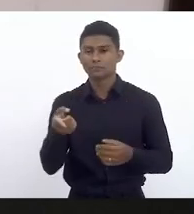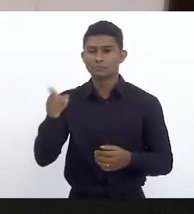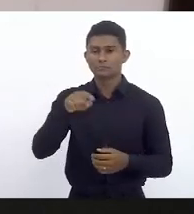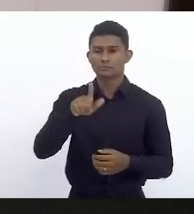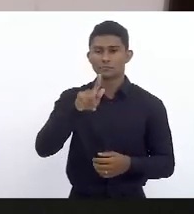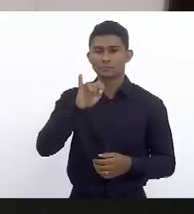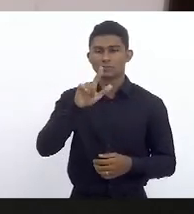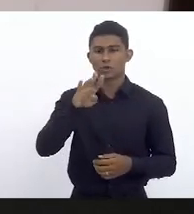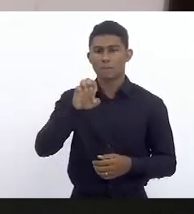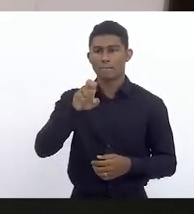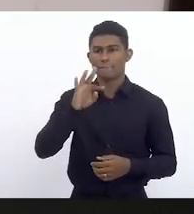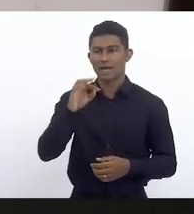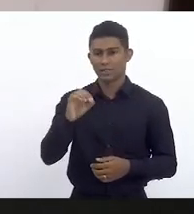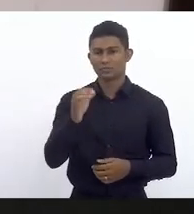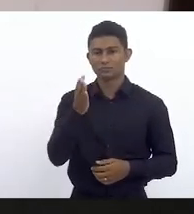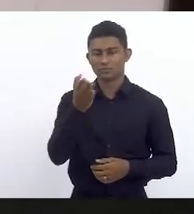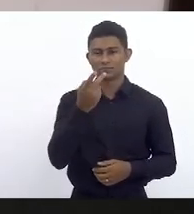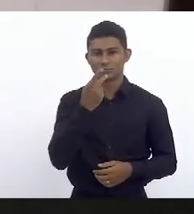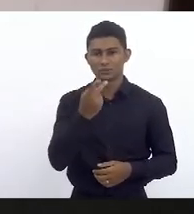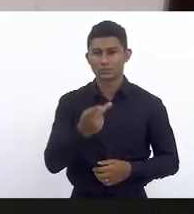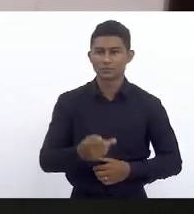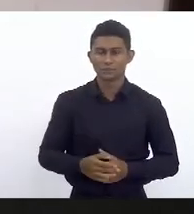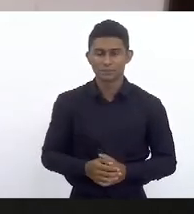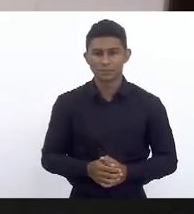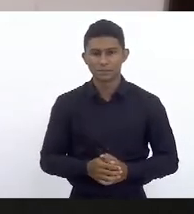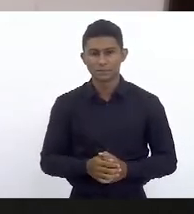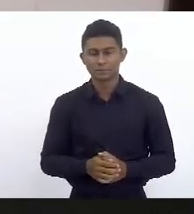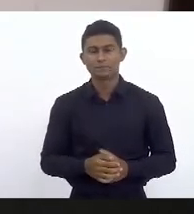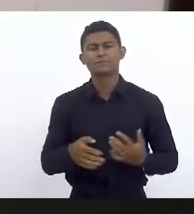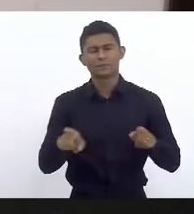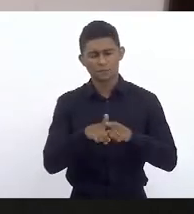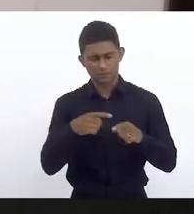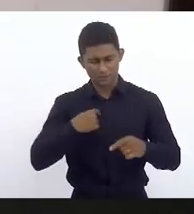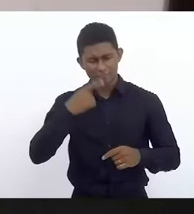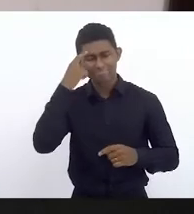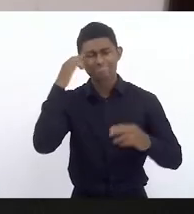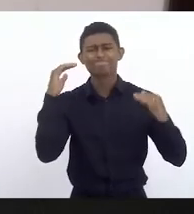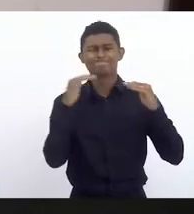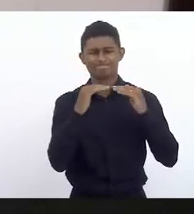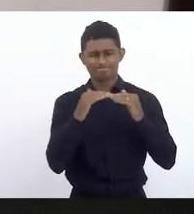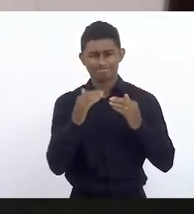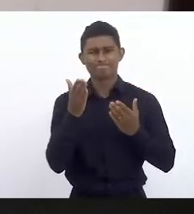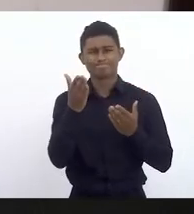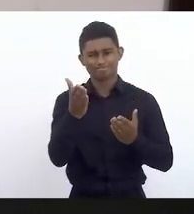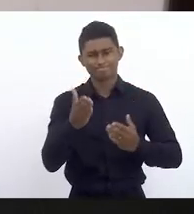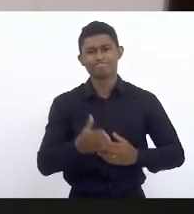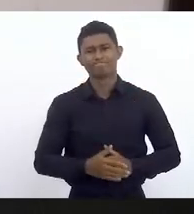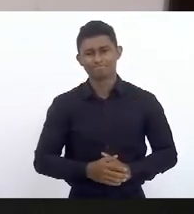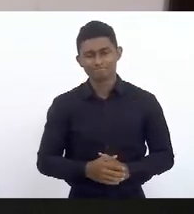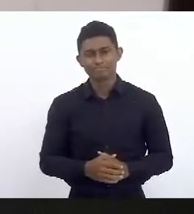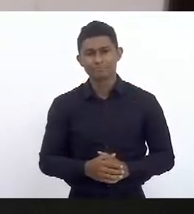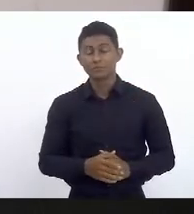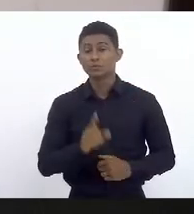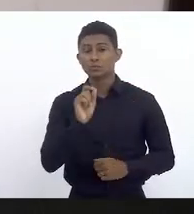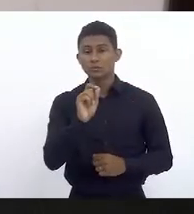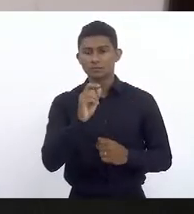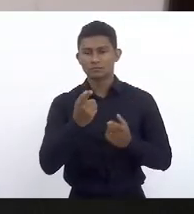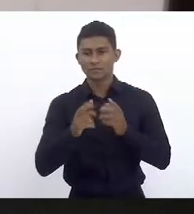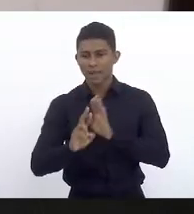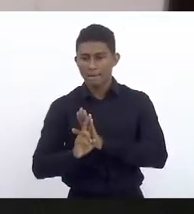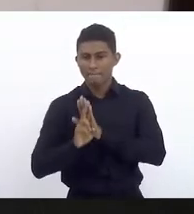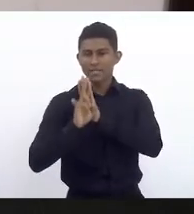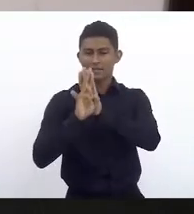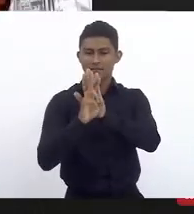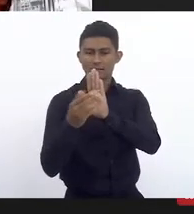Alvarenga, oi, Gilberto, eu também concordo contigo que um representante da